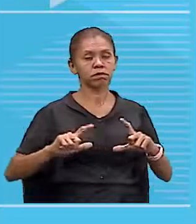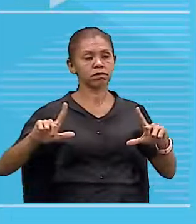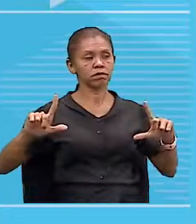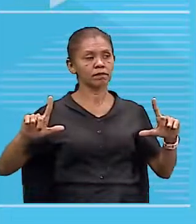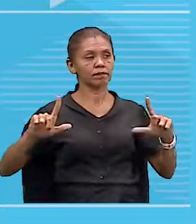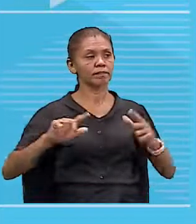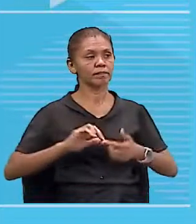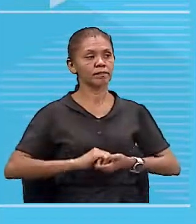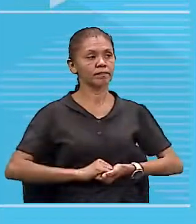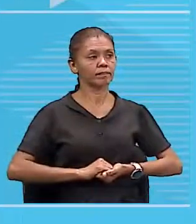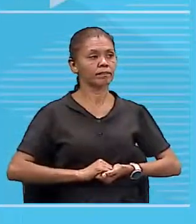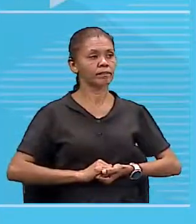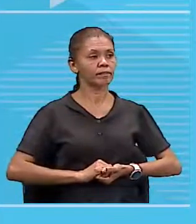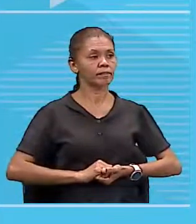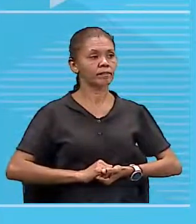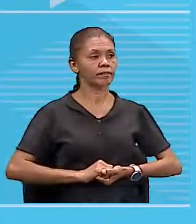vocês